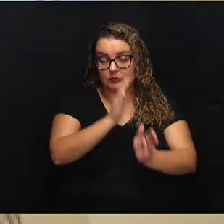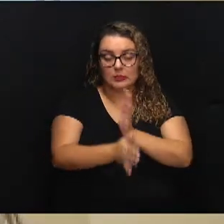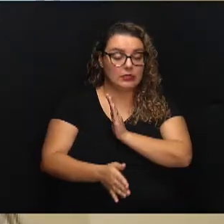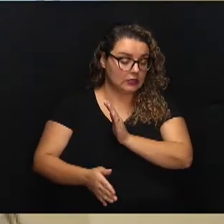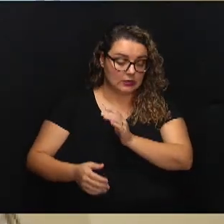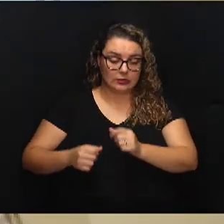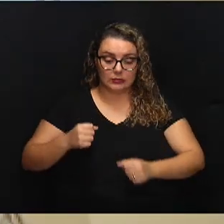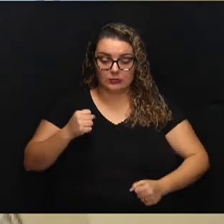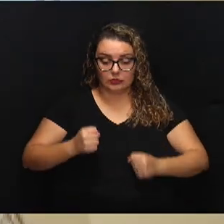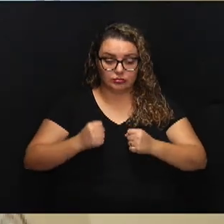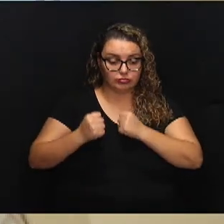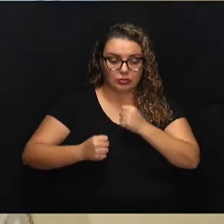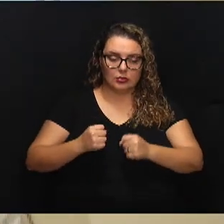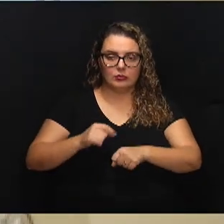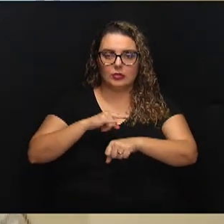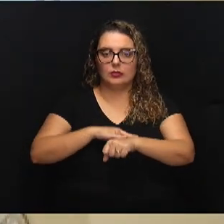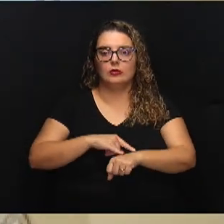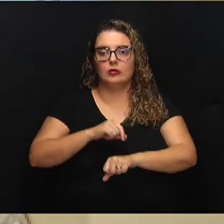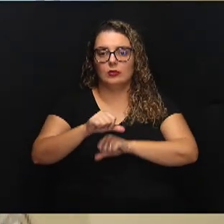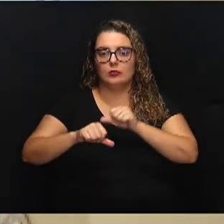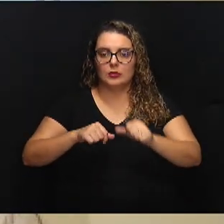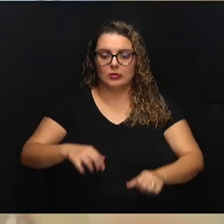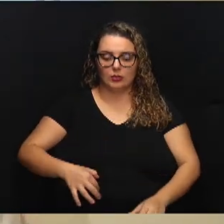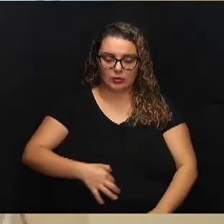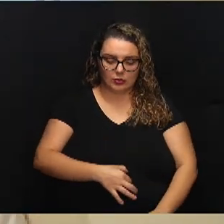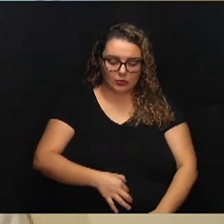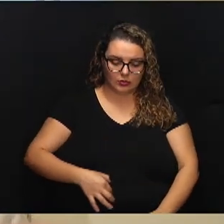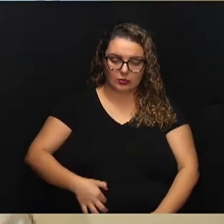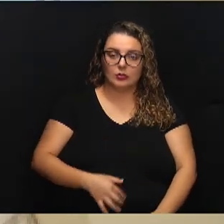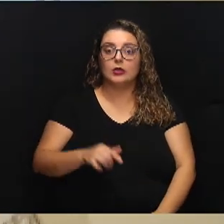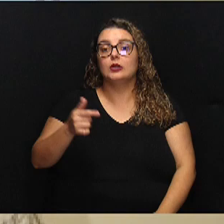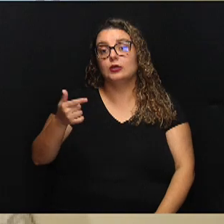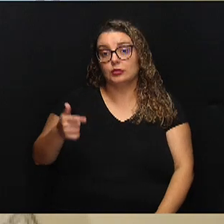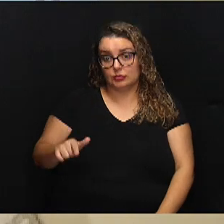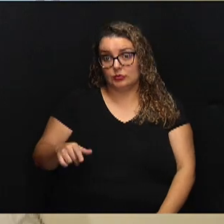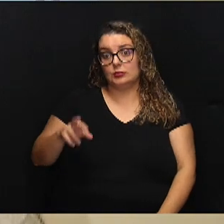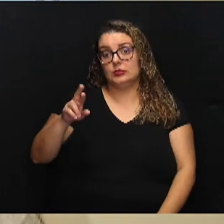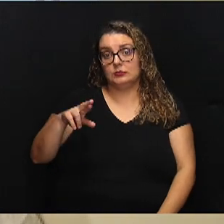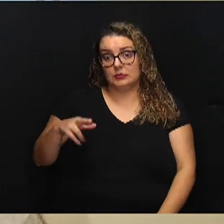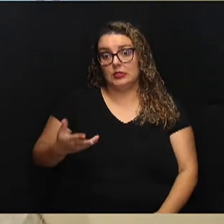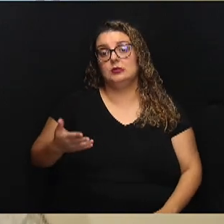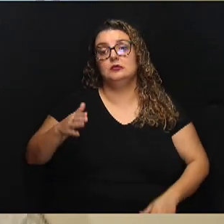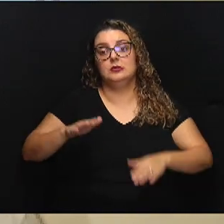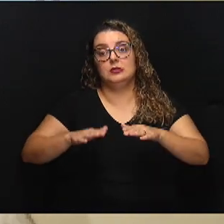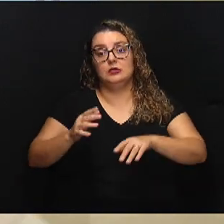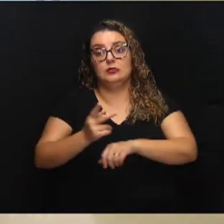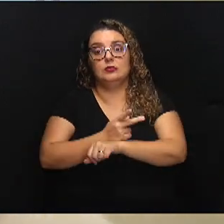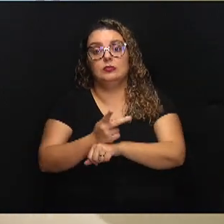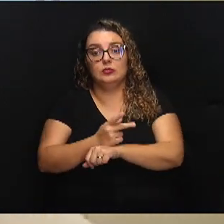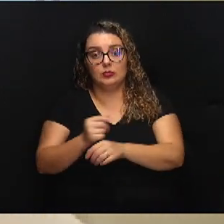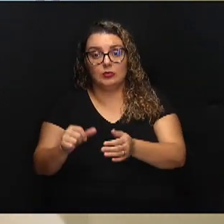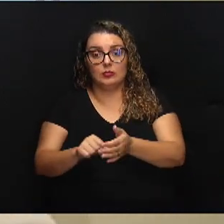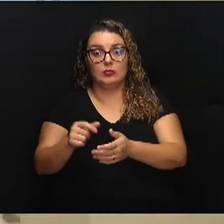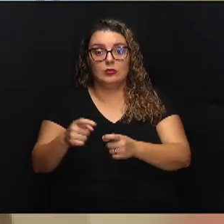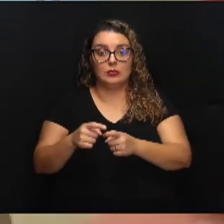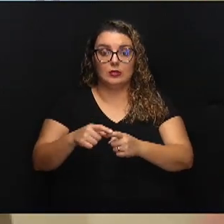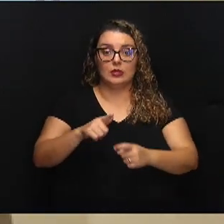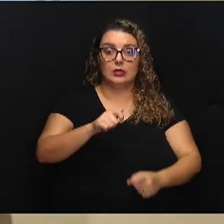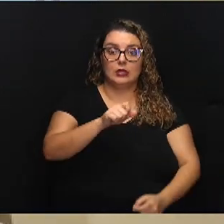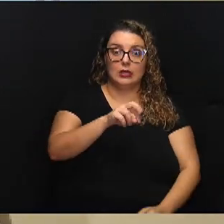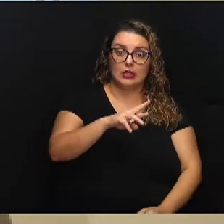até mesmo alteração do hábito intestinal. E de novo, por esse motivo, muitas vezes procuram primeiro o